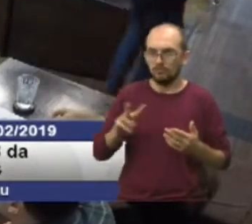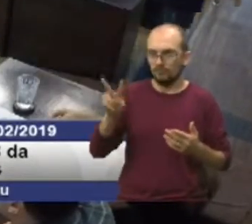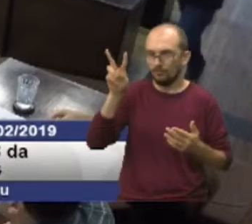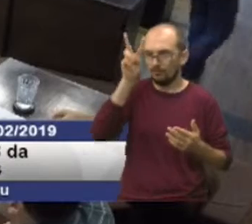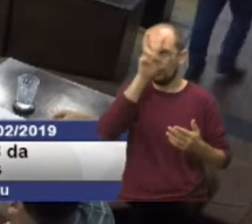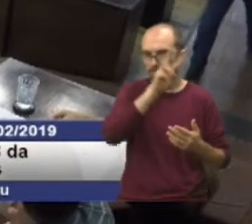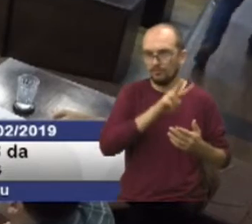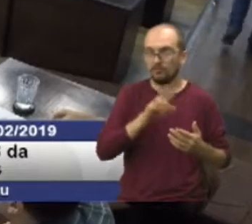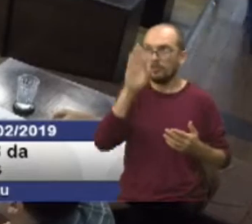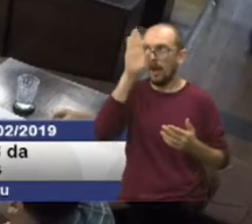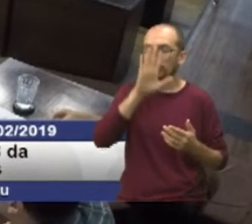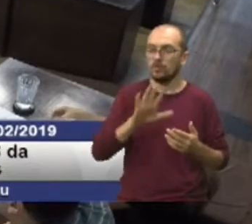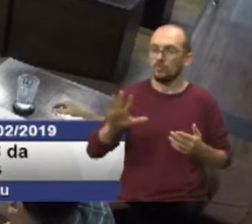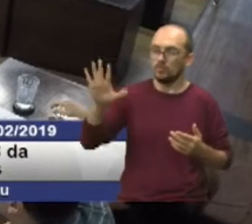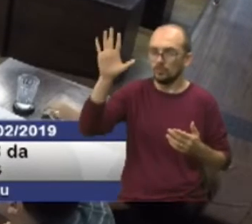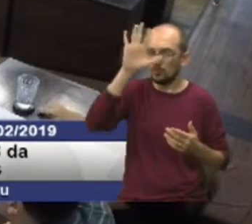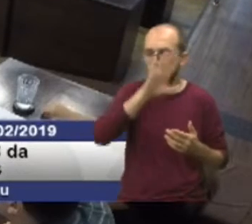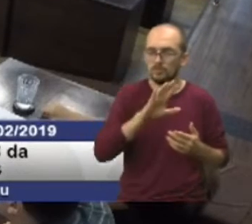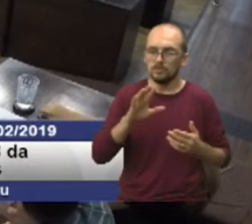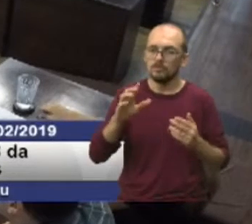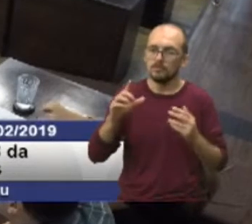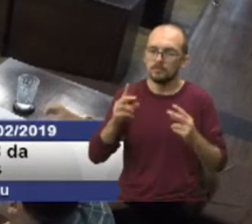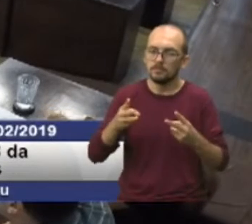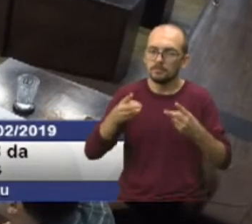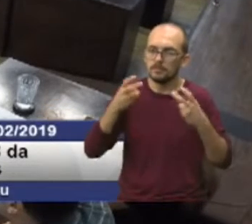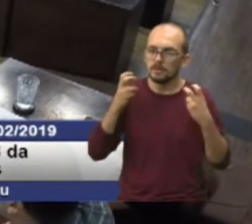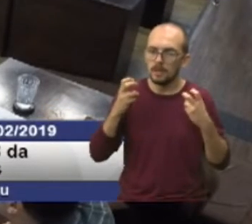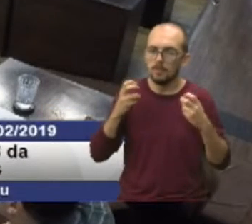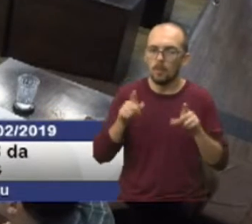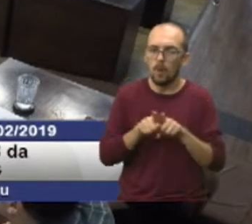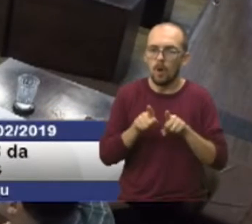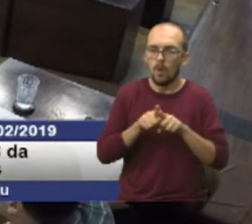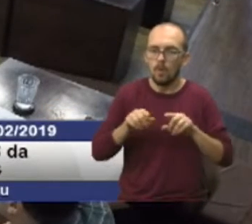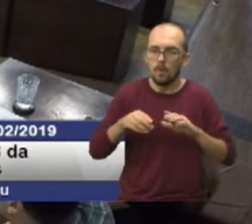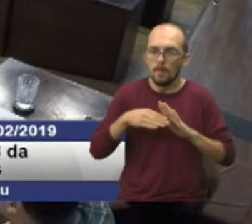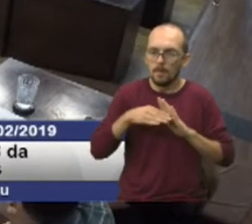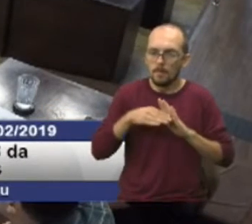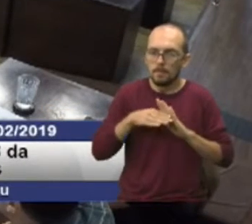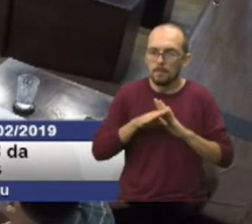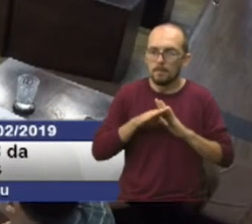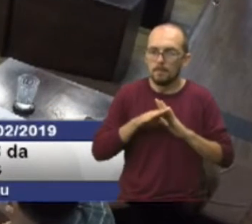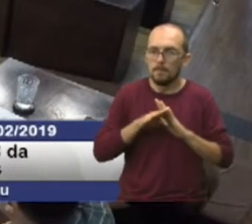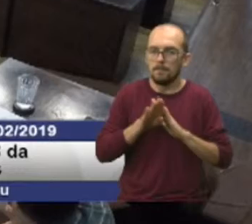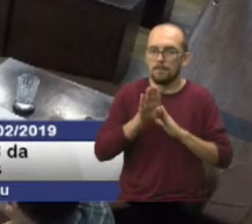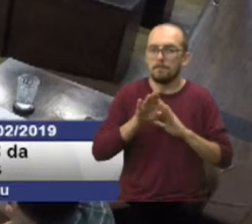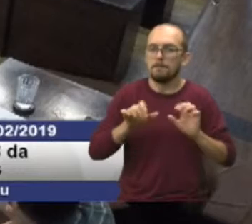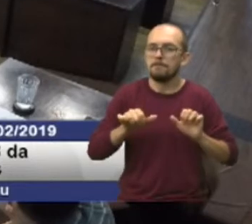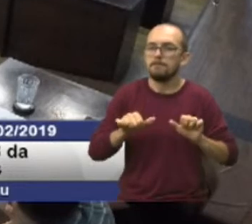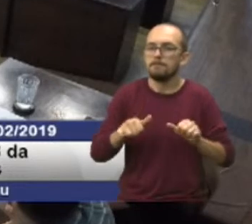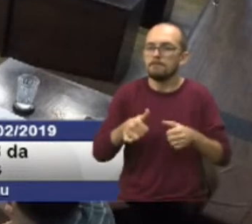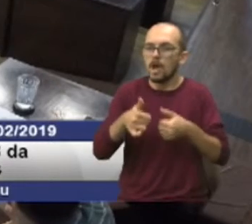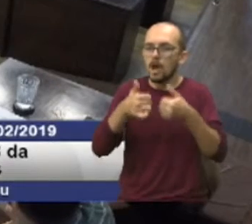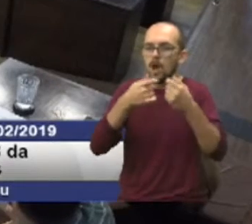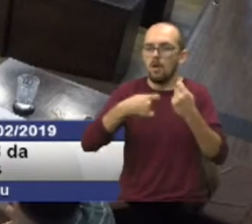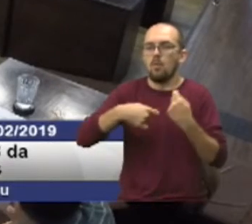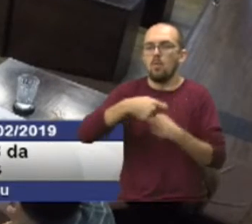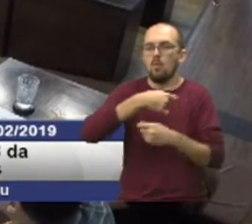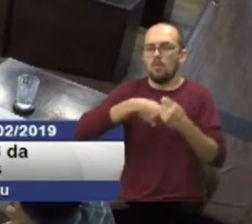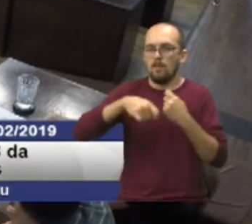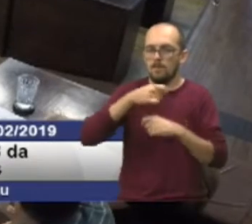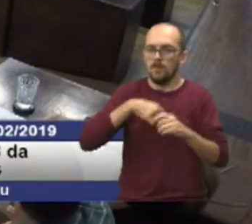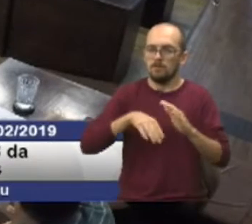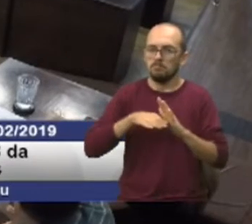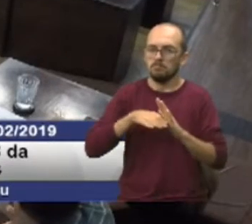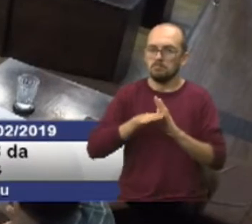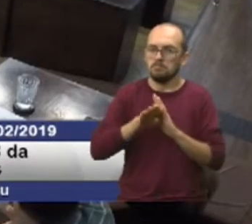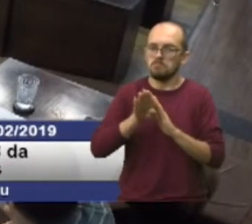que há uma tendência na melhora da economia nacional. Pelo menos é a